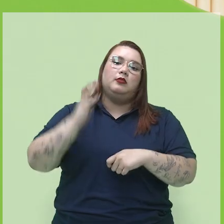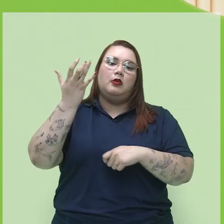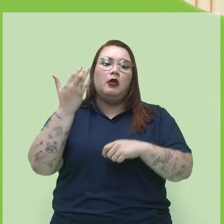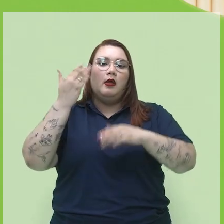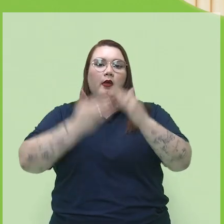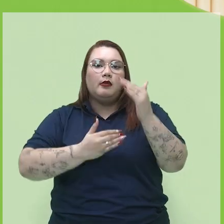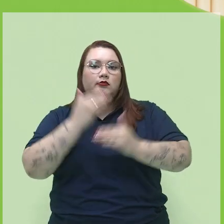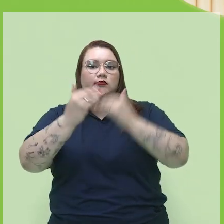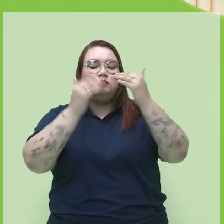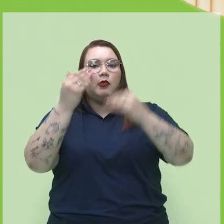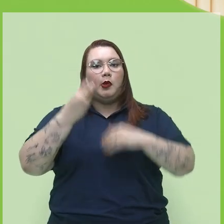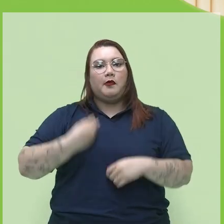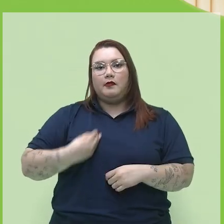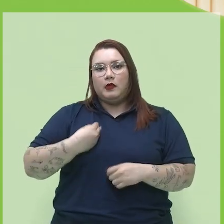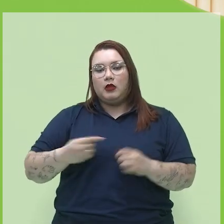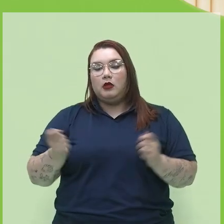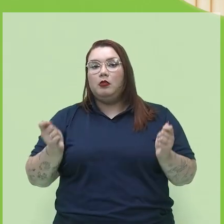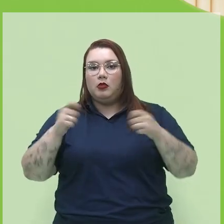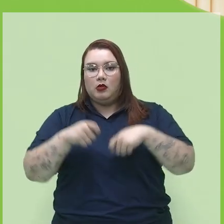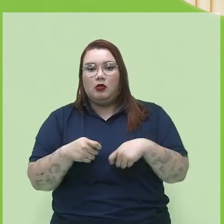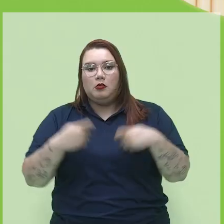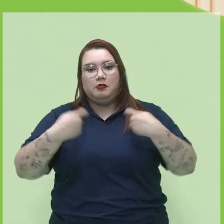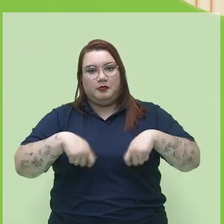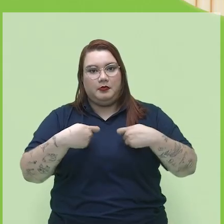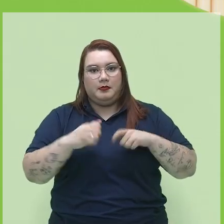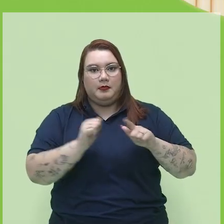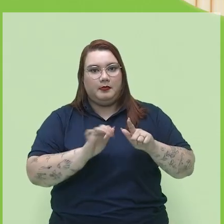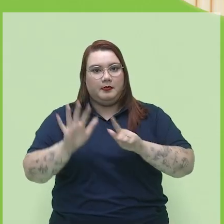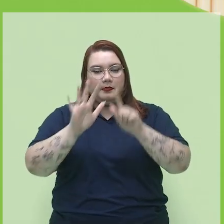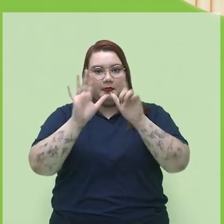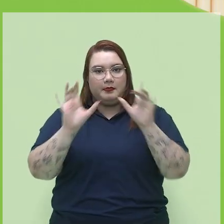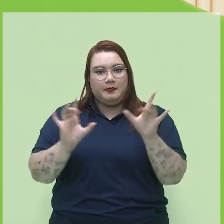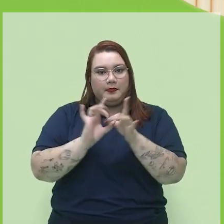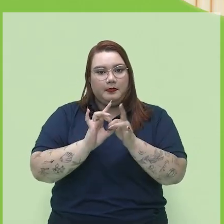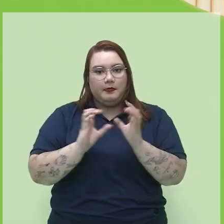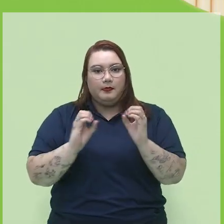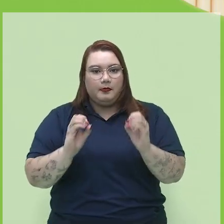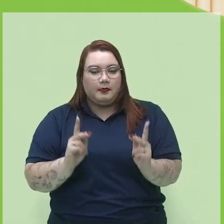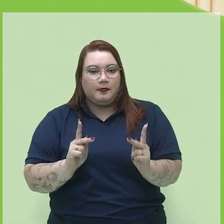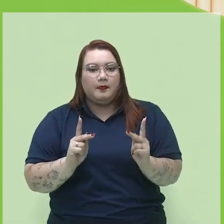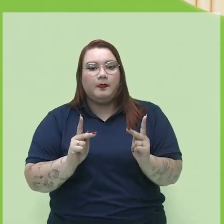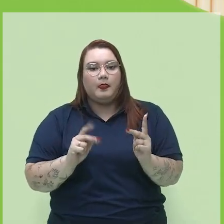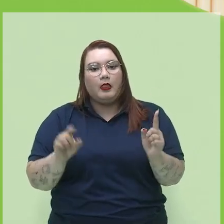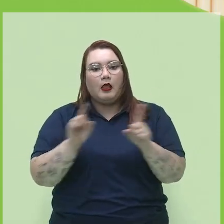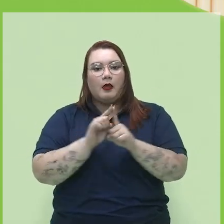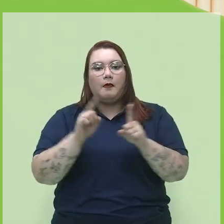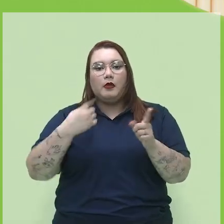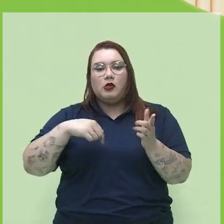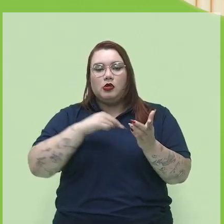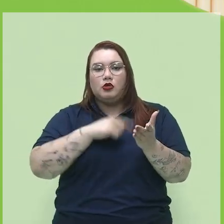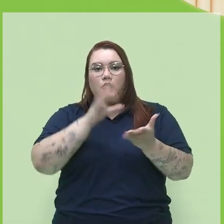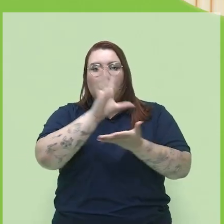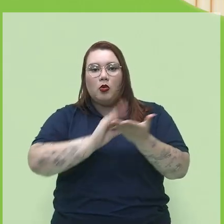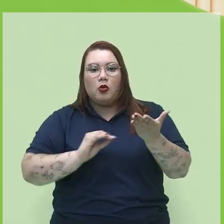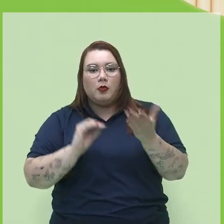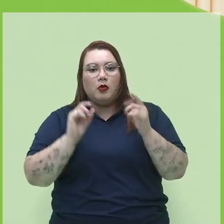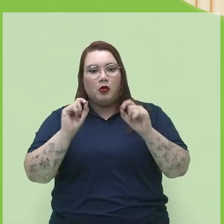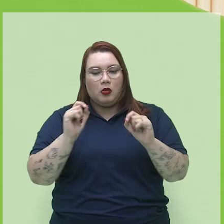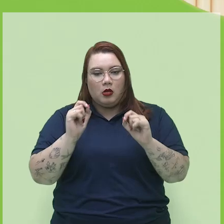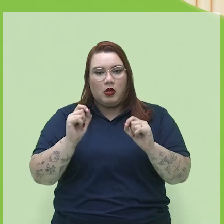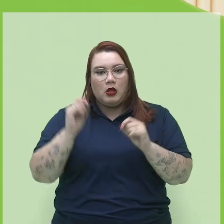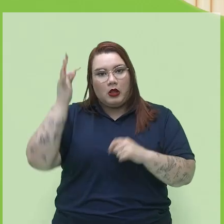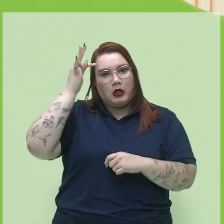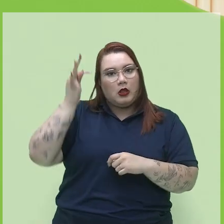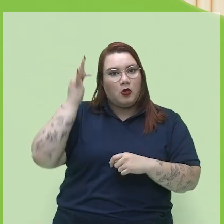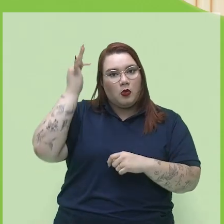acontecer aí de se desenvolver a vida com a necessidade desses gases presentes. Assim como nós recriamos aí teorias